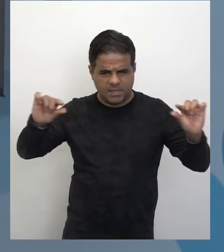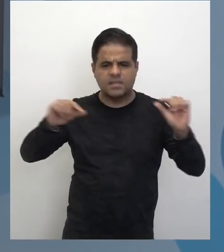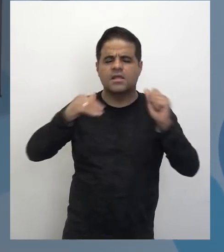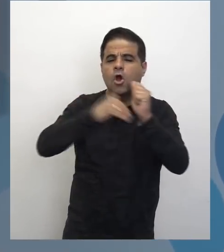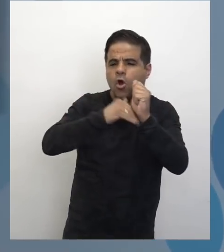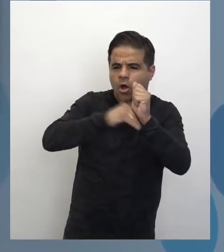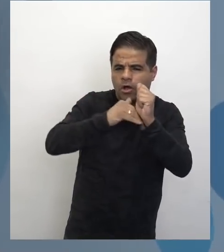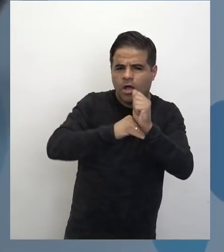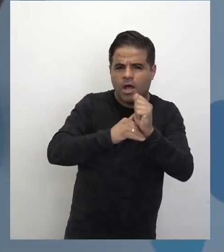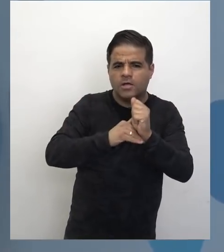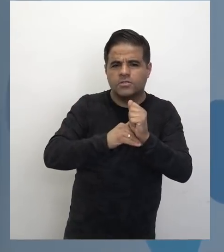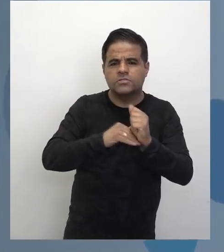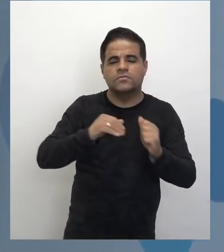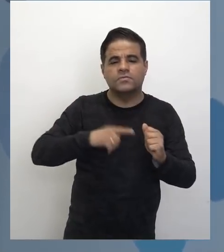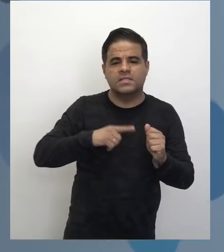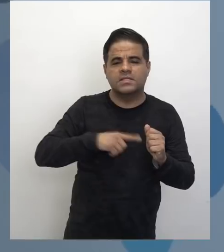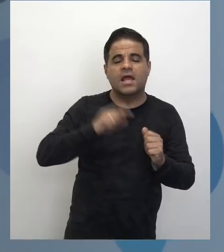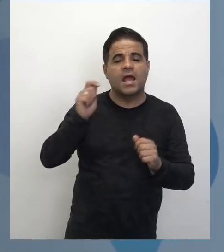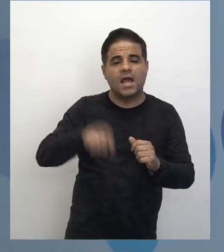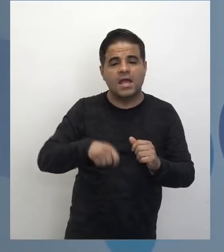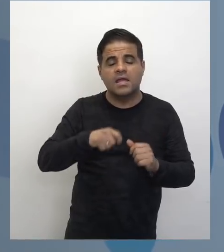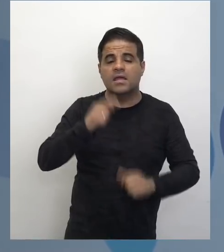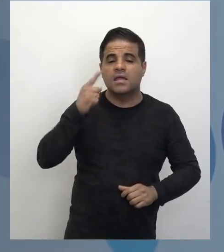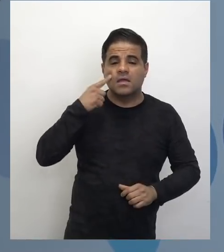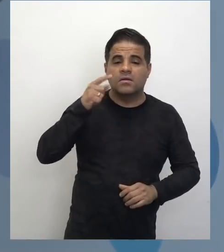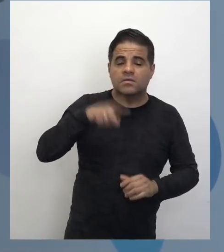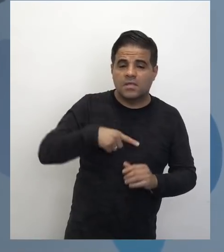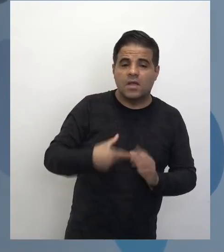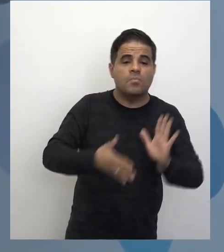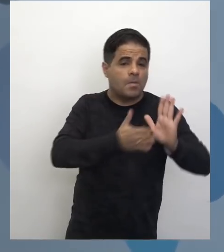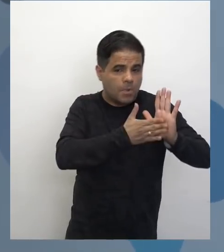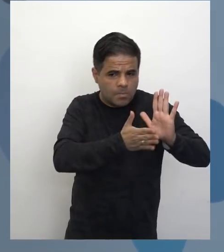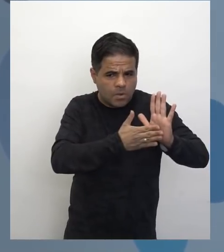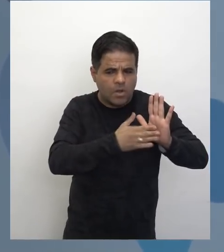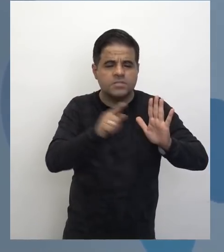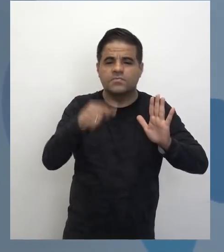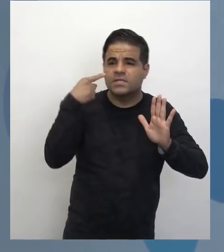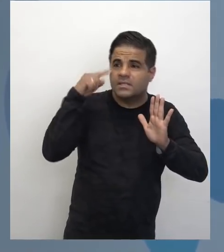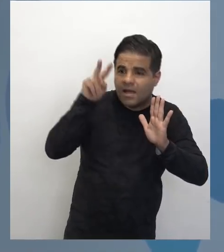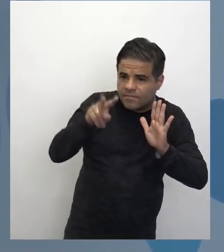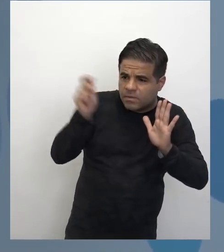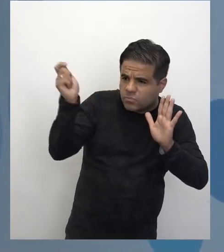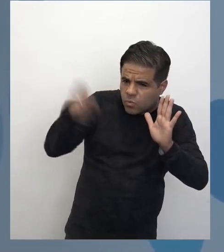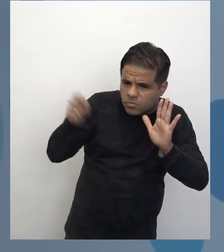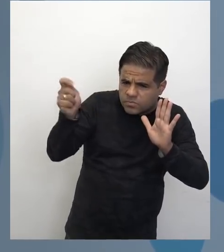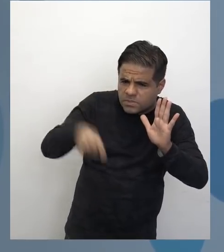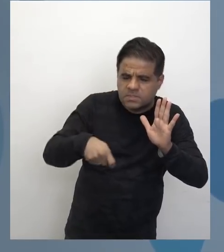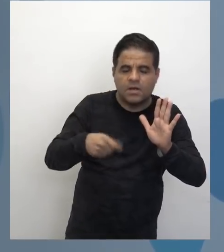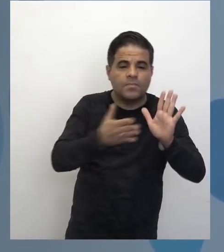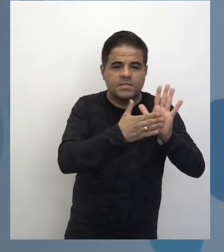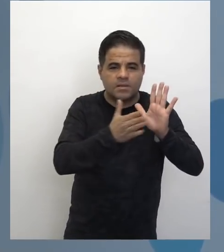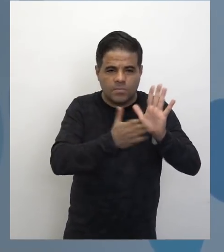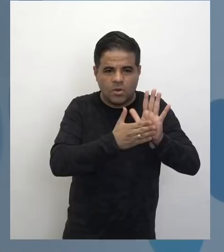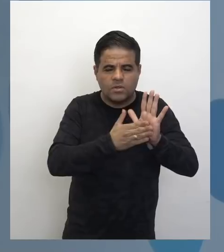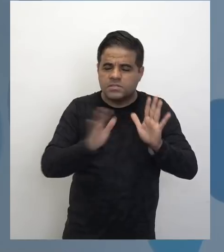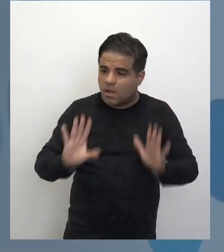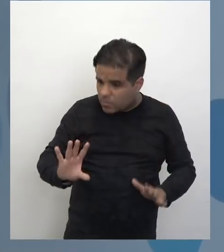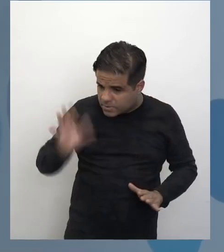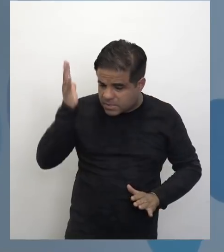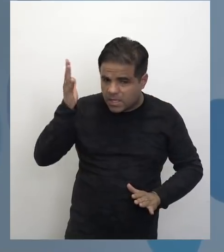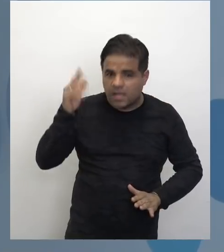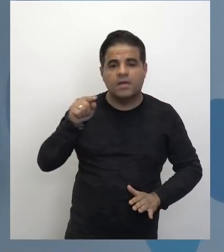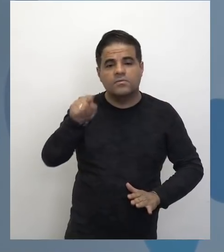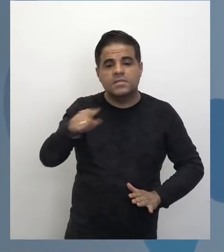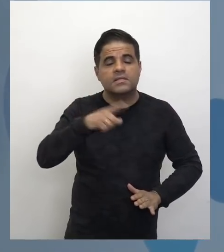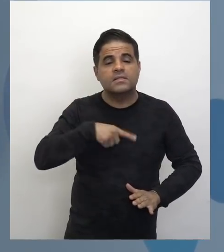tem condicionantes, quer dizer, você está ali tendo uma proposta onde você está dando condições para essa proposta acontecer,